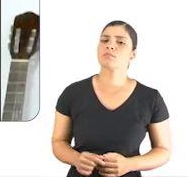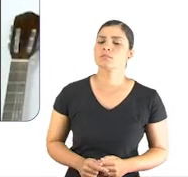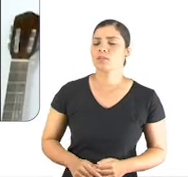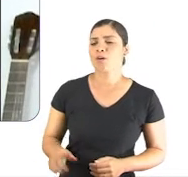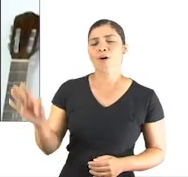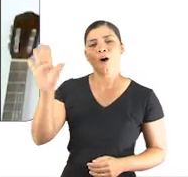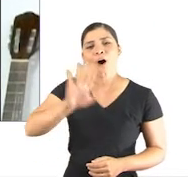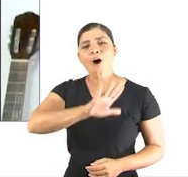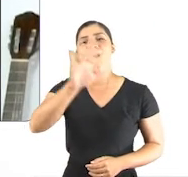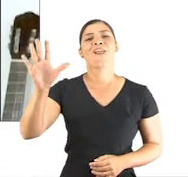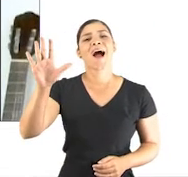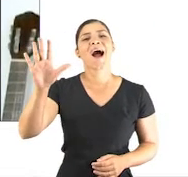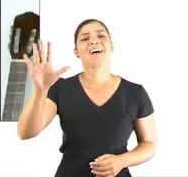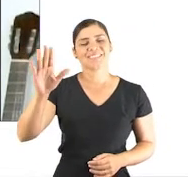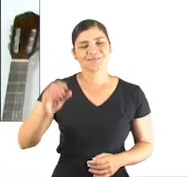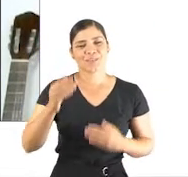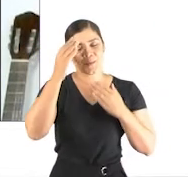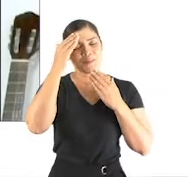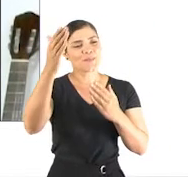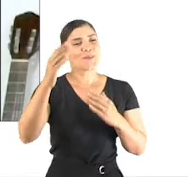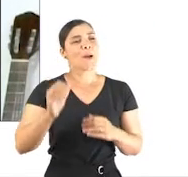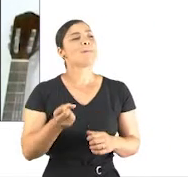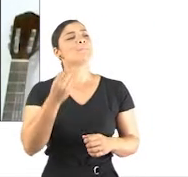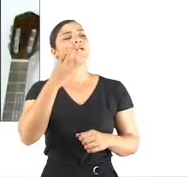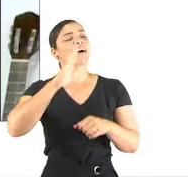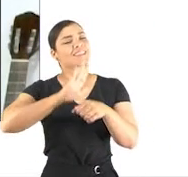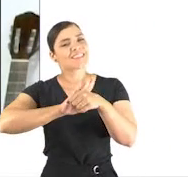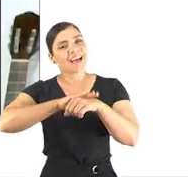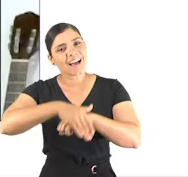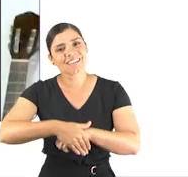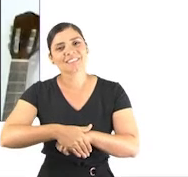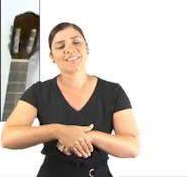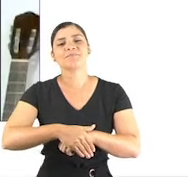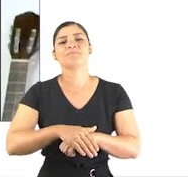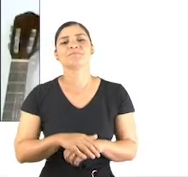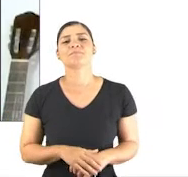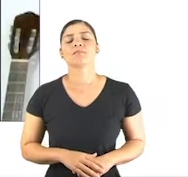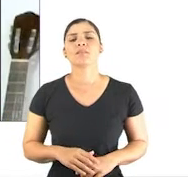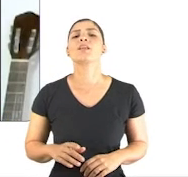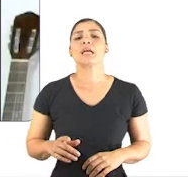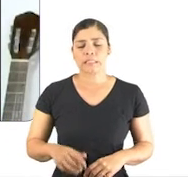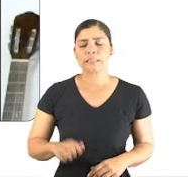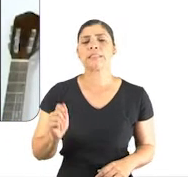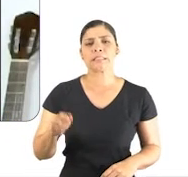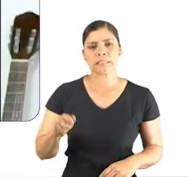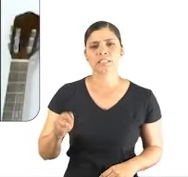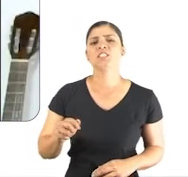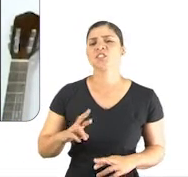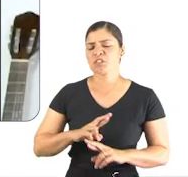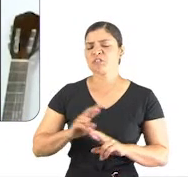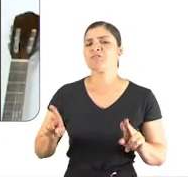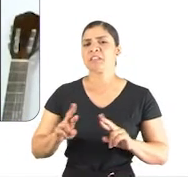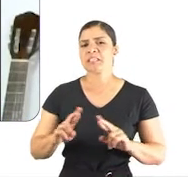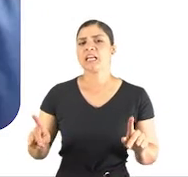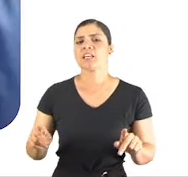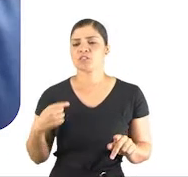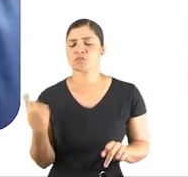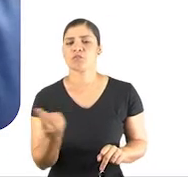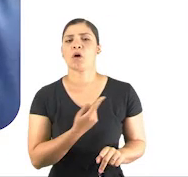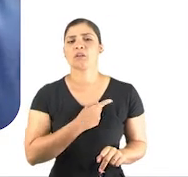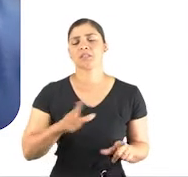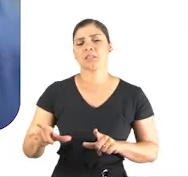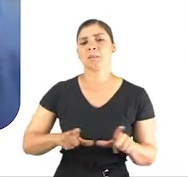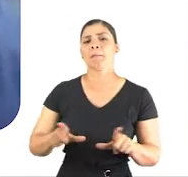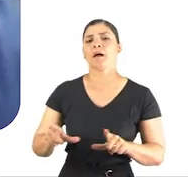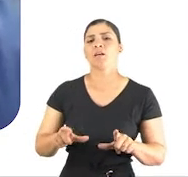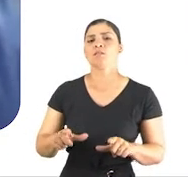Olá, Guilherme, boa tarde, Sérgio. Não, realmente foi um diferencial para nós esse trabalho,